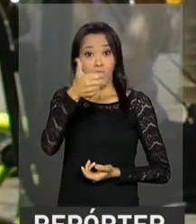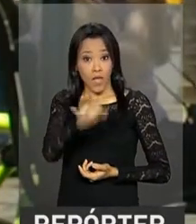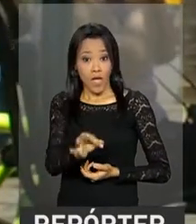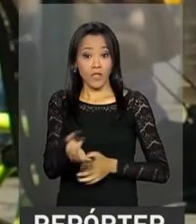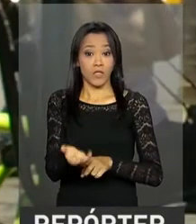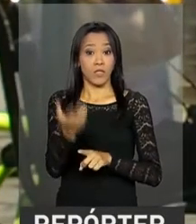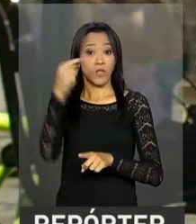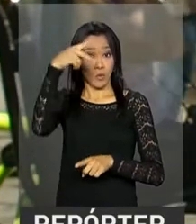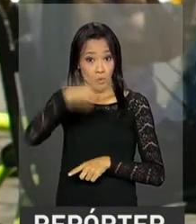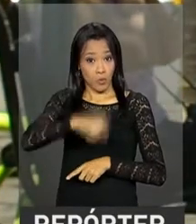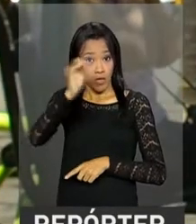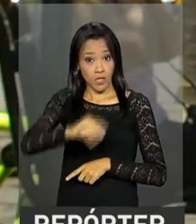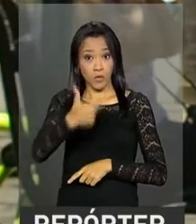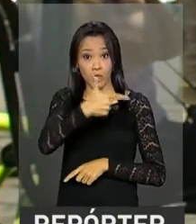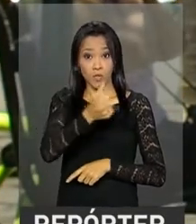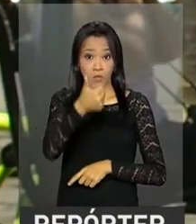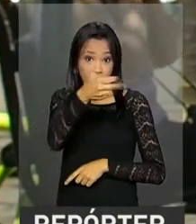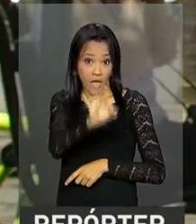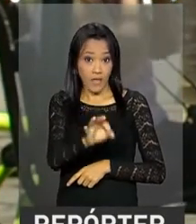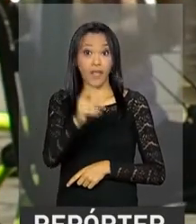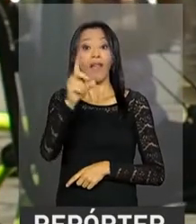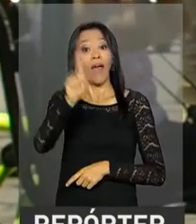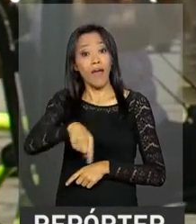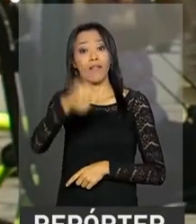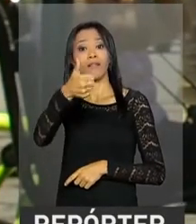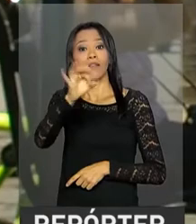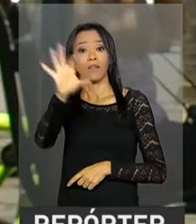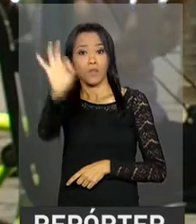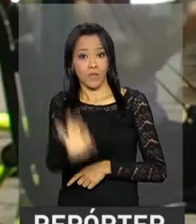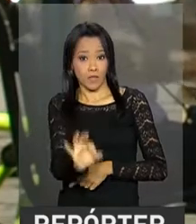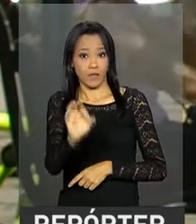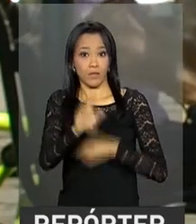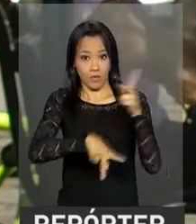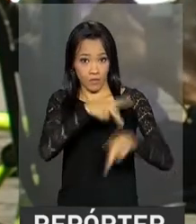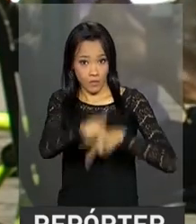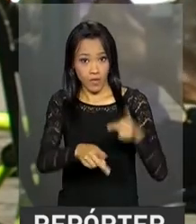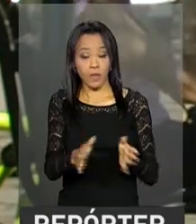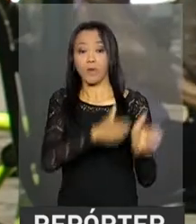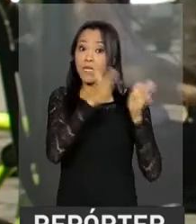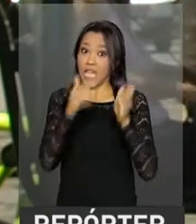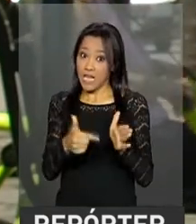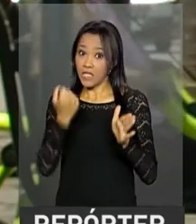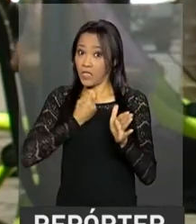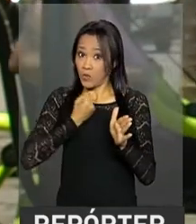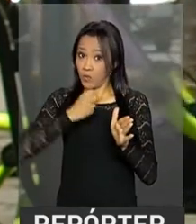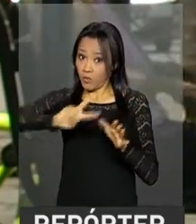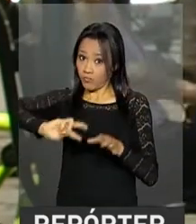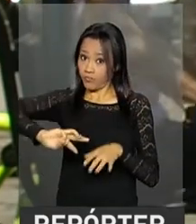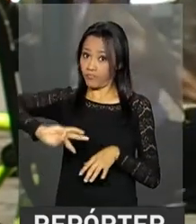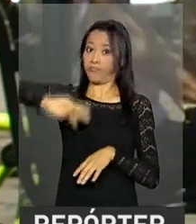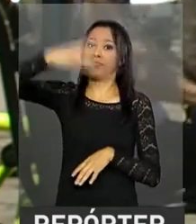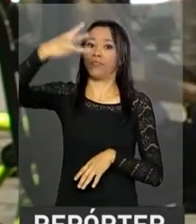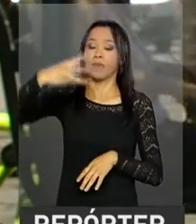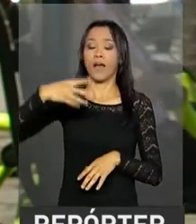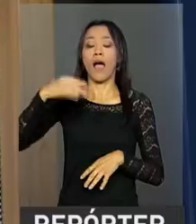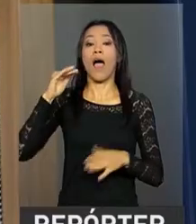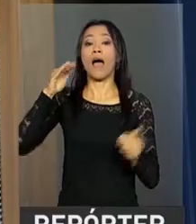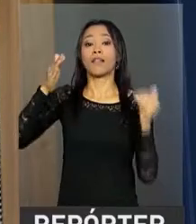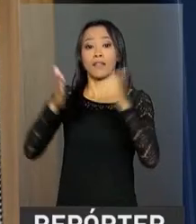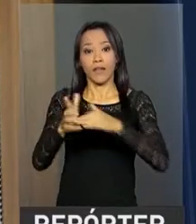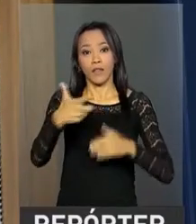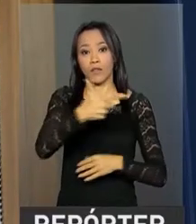de idosos no país representava 10% da população. Mas a tendência é que esse número triplique até